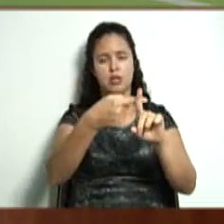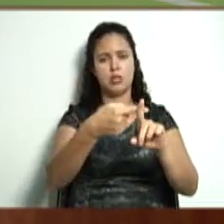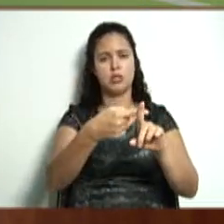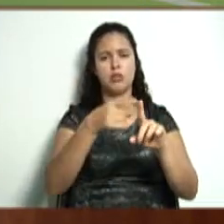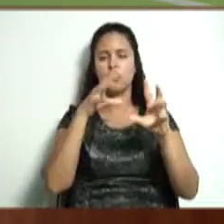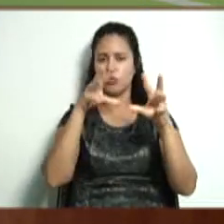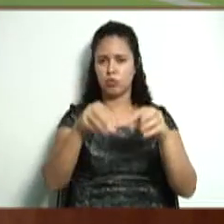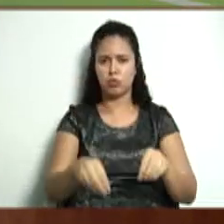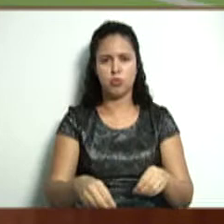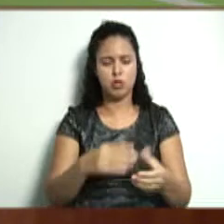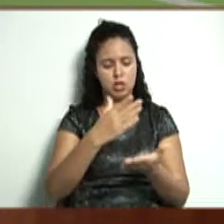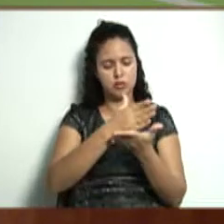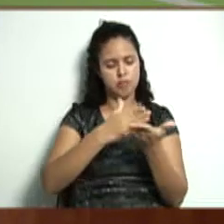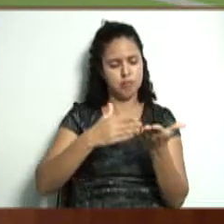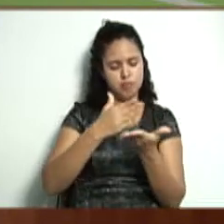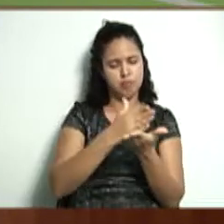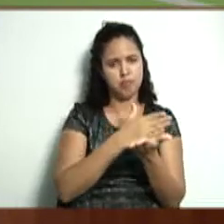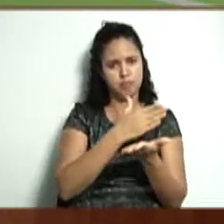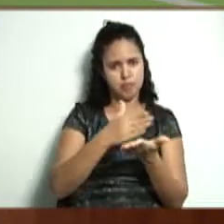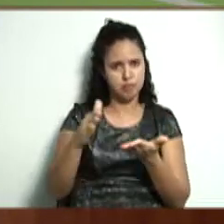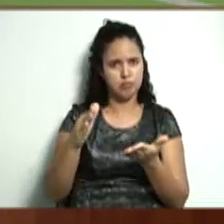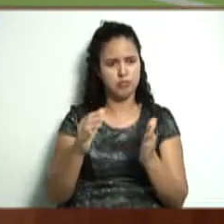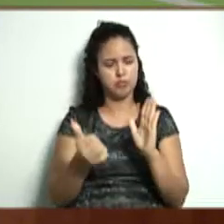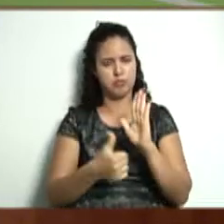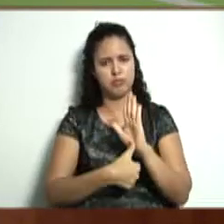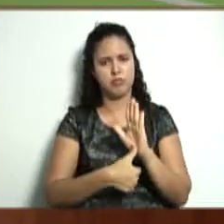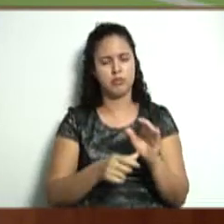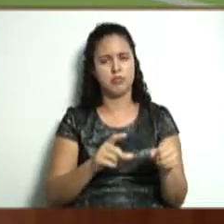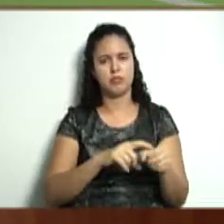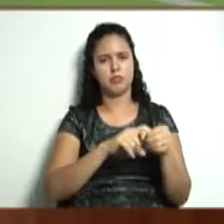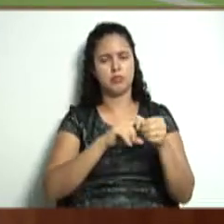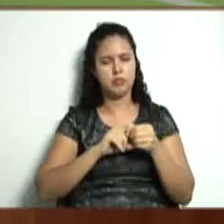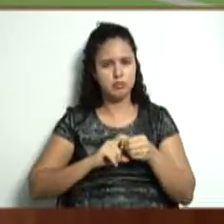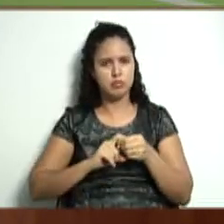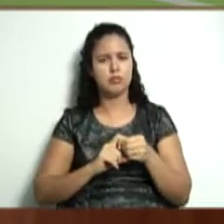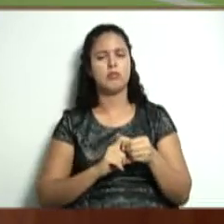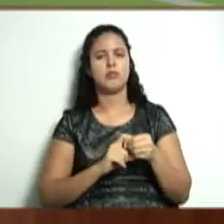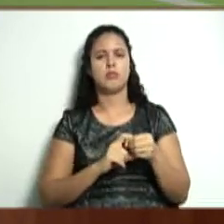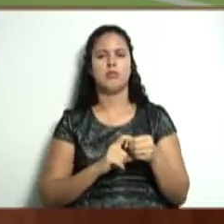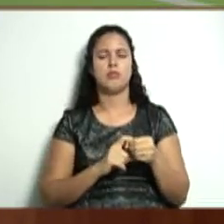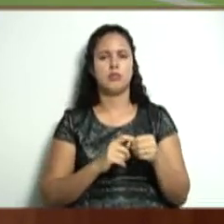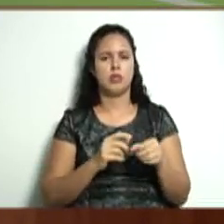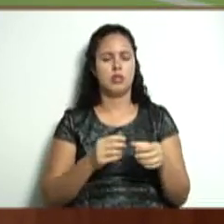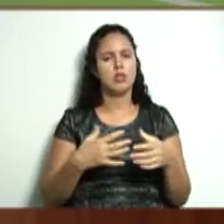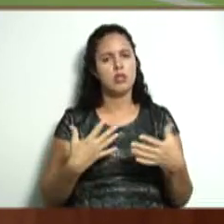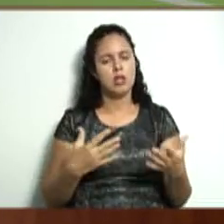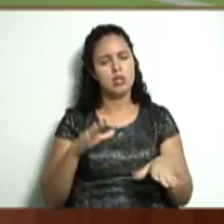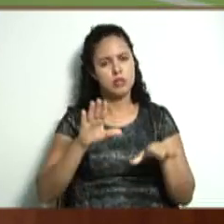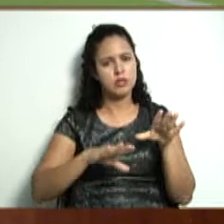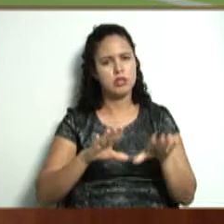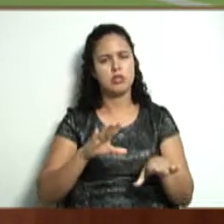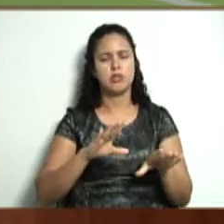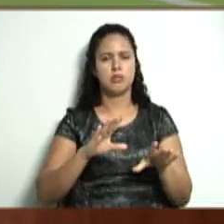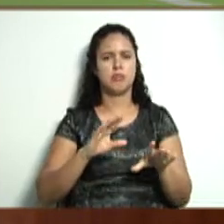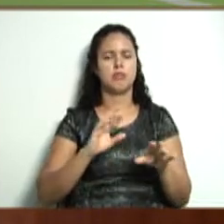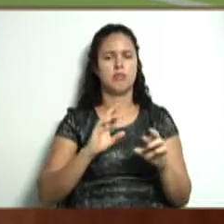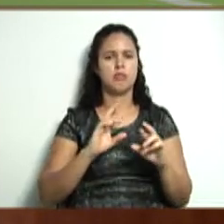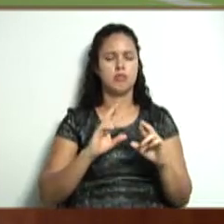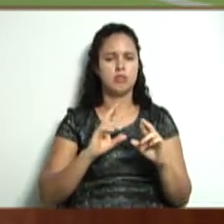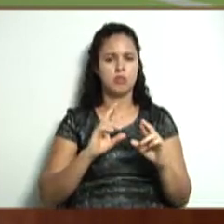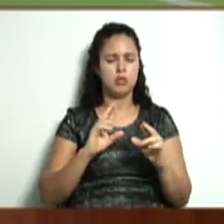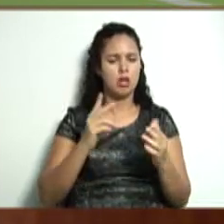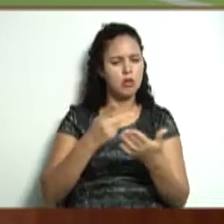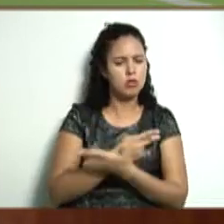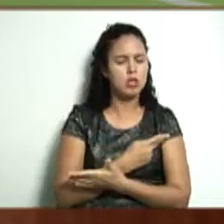tudo é dividido entre os cooperados. Mesmo que o resultado não seja positivo, né? Então